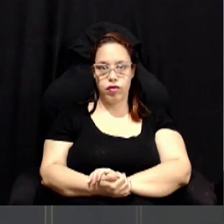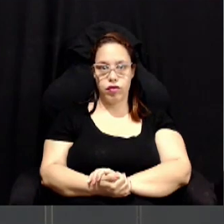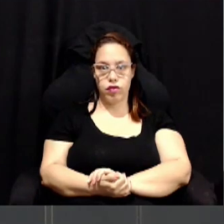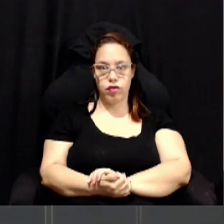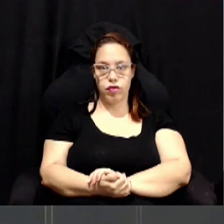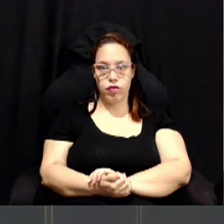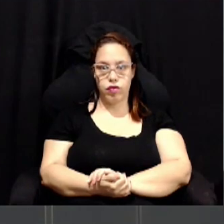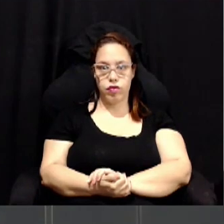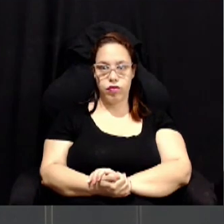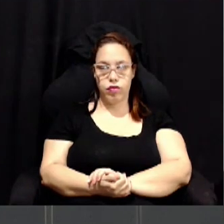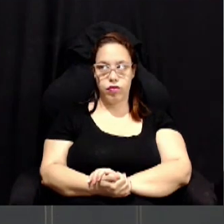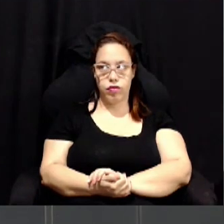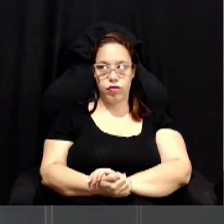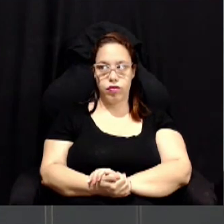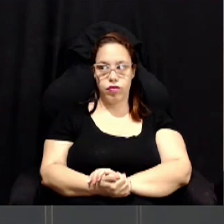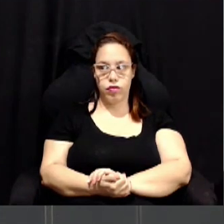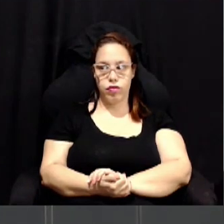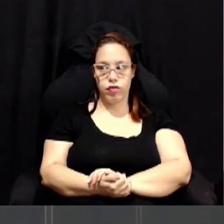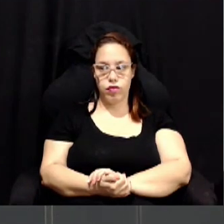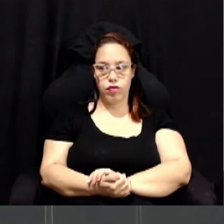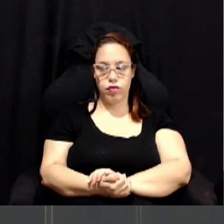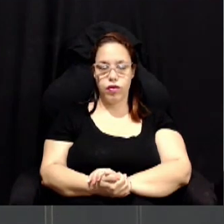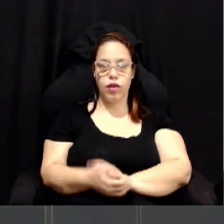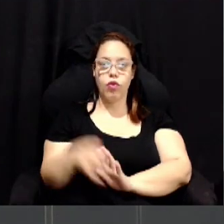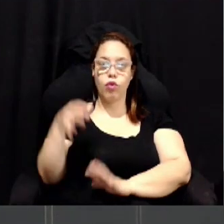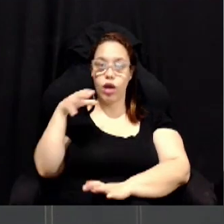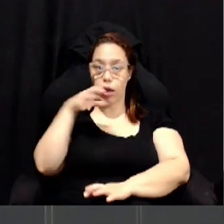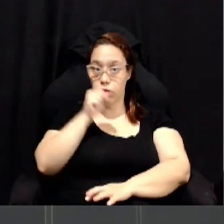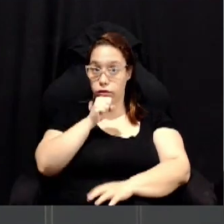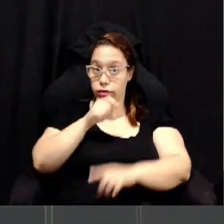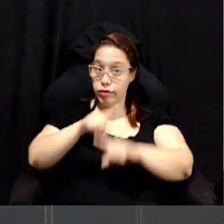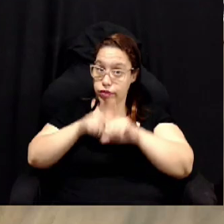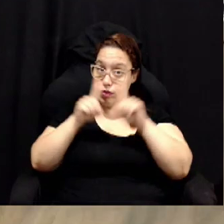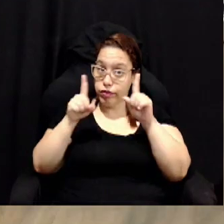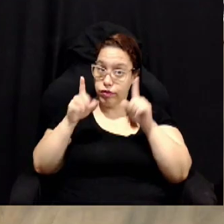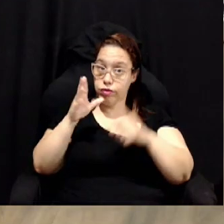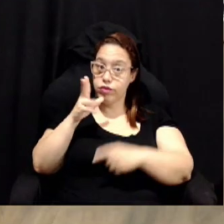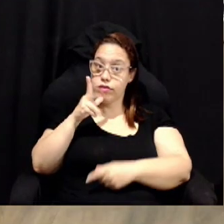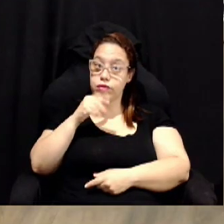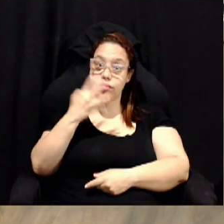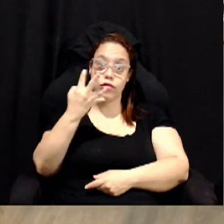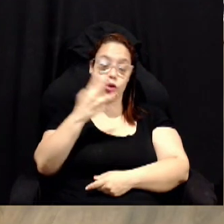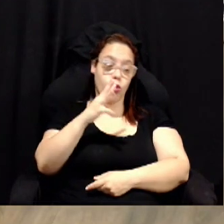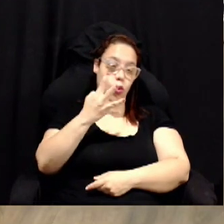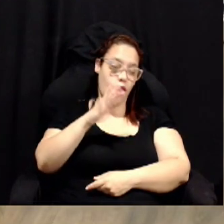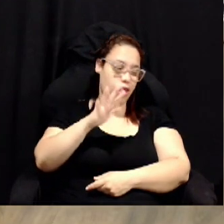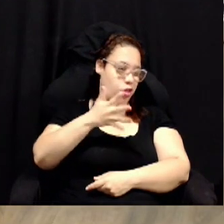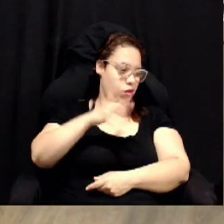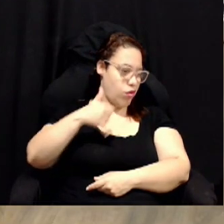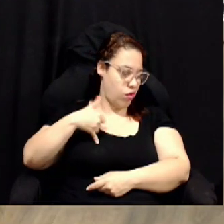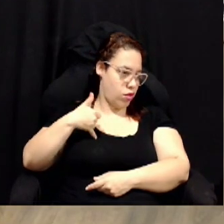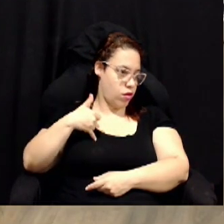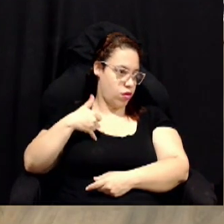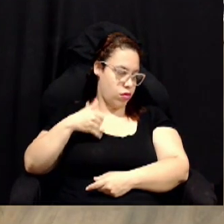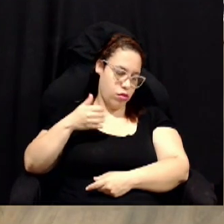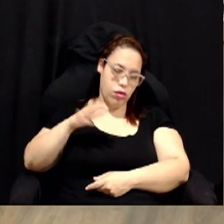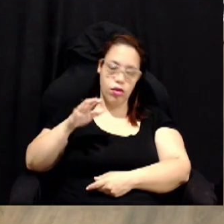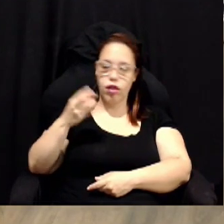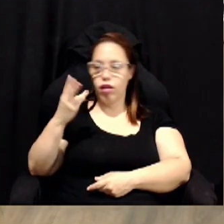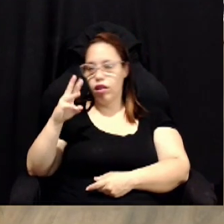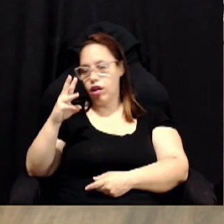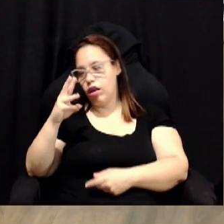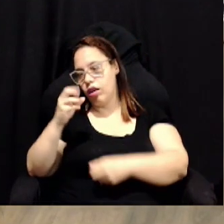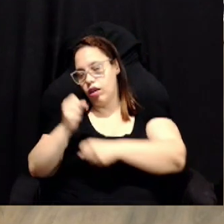autismo. E, então aí foi rápido. Mas demorou 4 anos, então? Sim, 3 anos para laudar